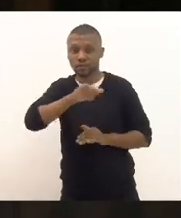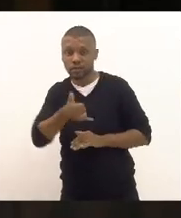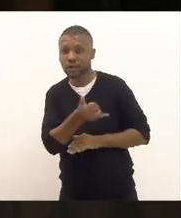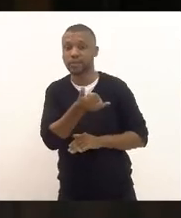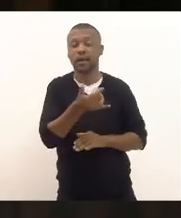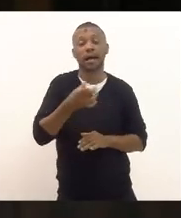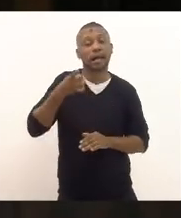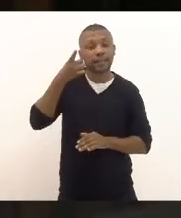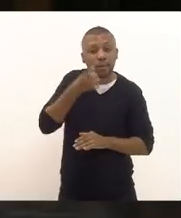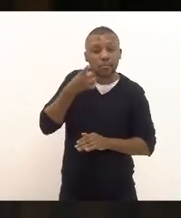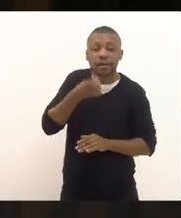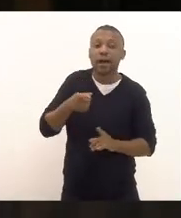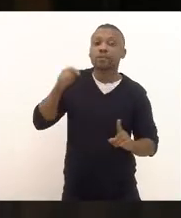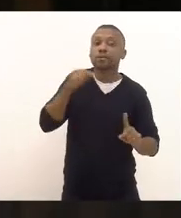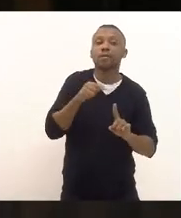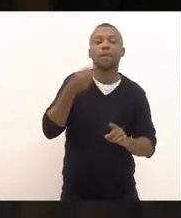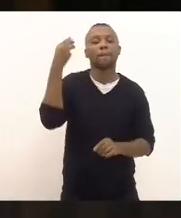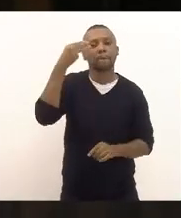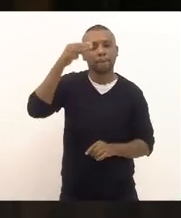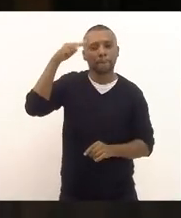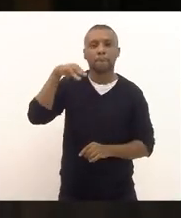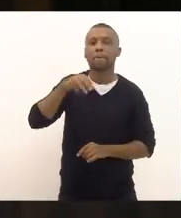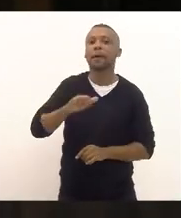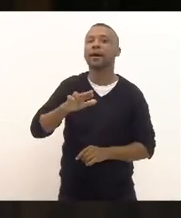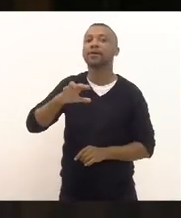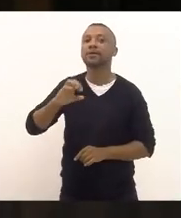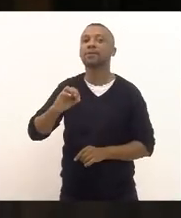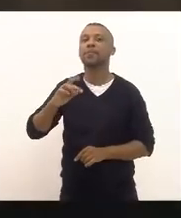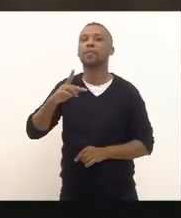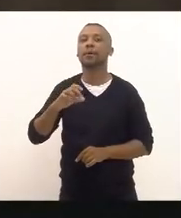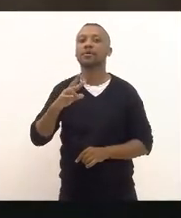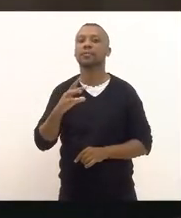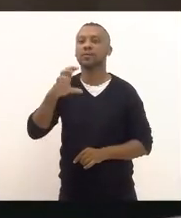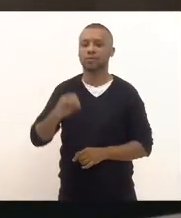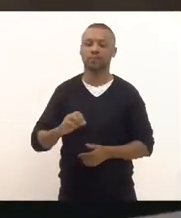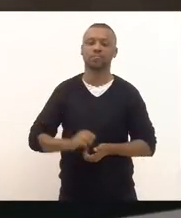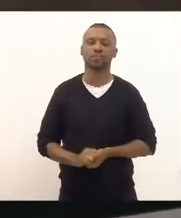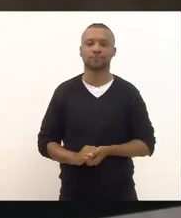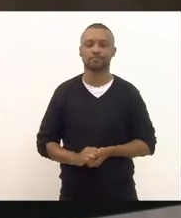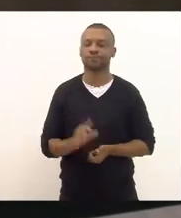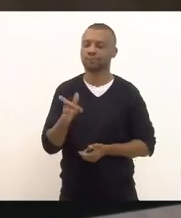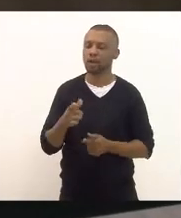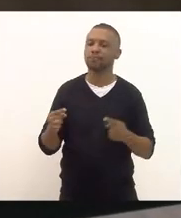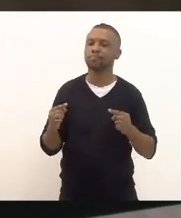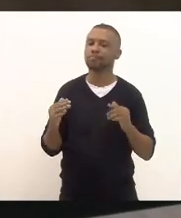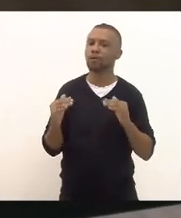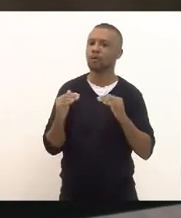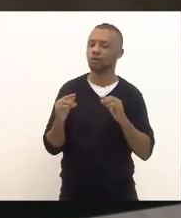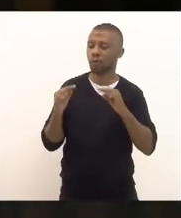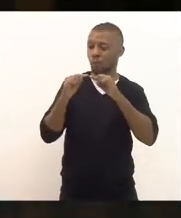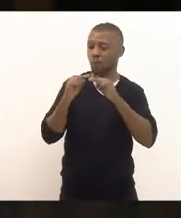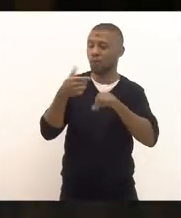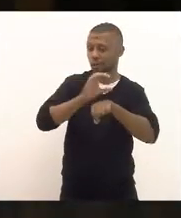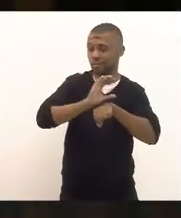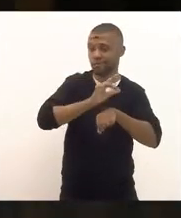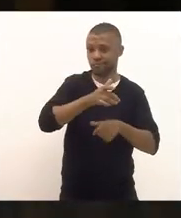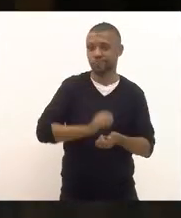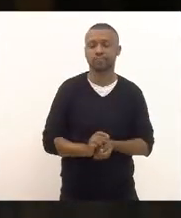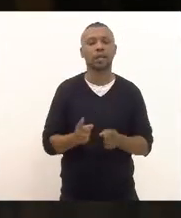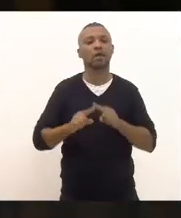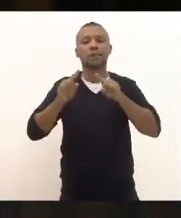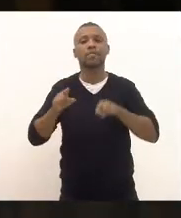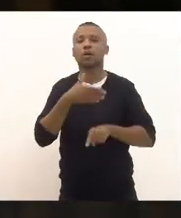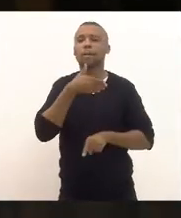e justiça Deputado Márcio Pacheco parecer pela constitucionalidade para esse negócio de todos servidores